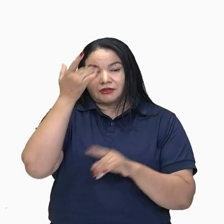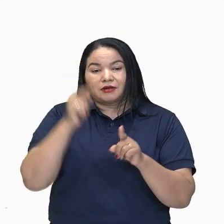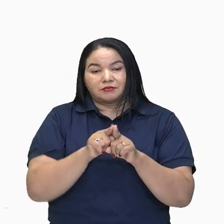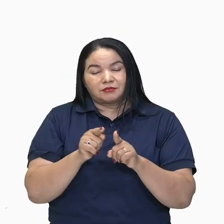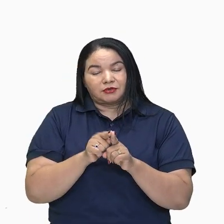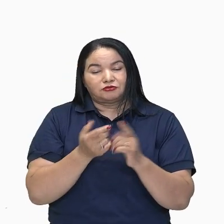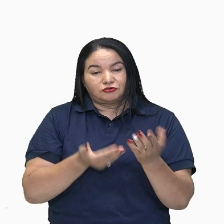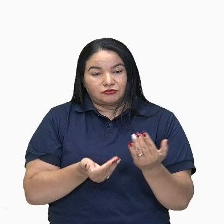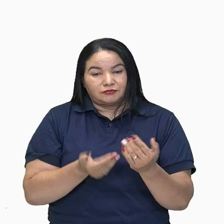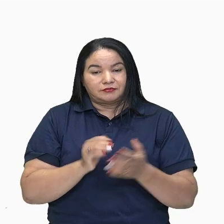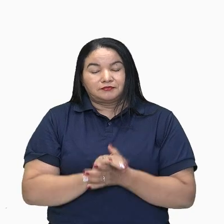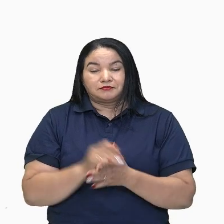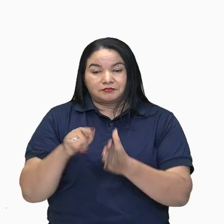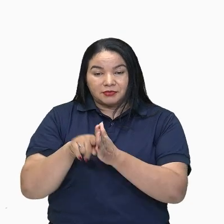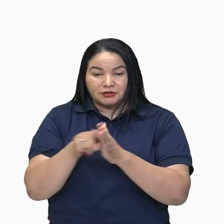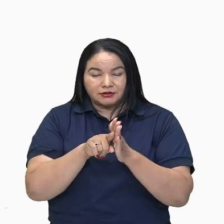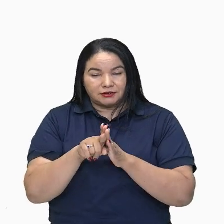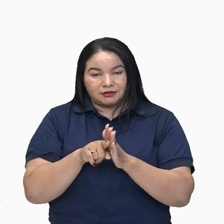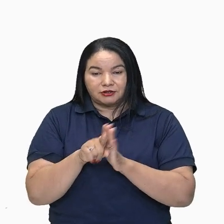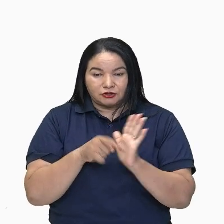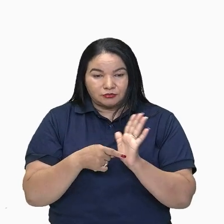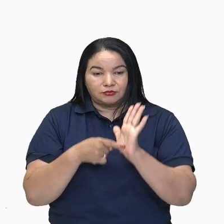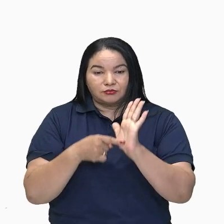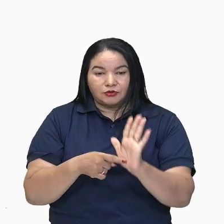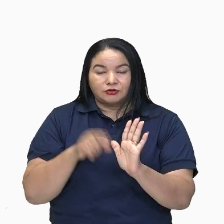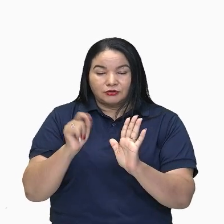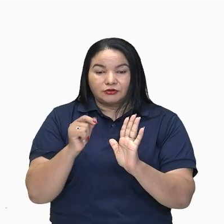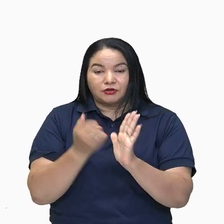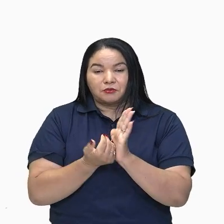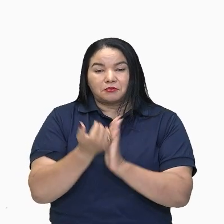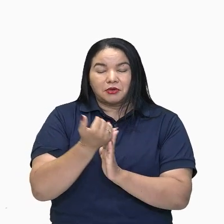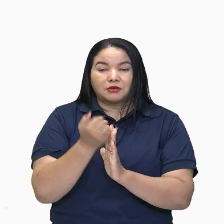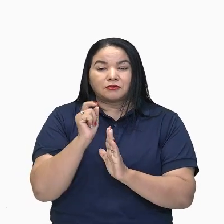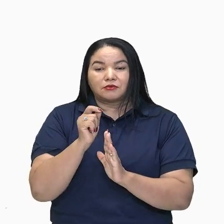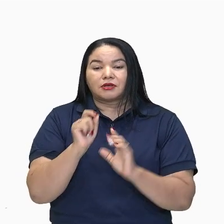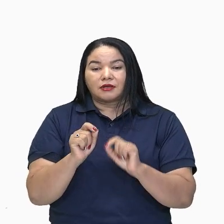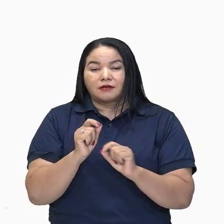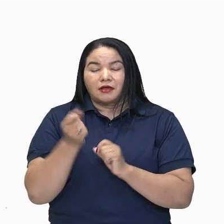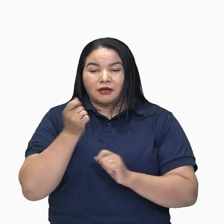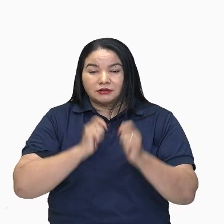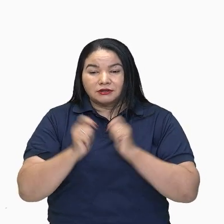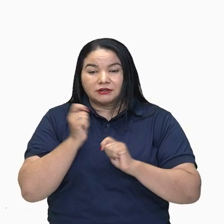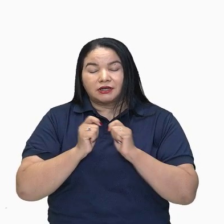recentes mostram um aumento nos casos de ansiedade e